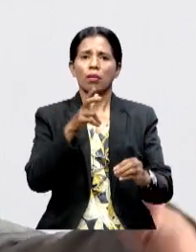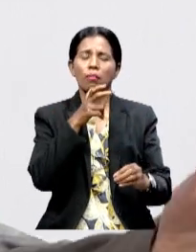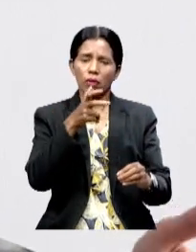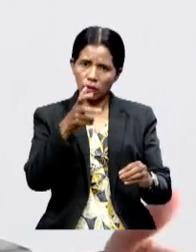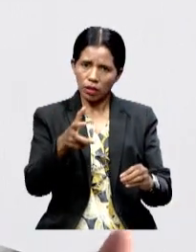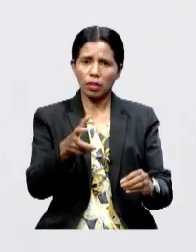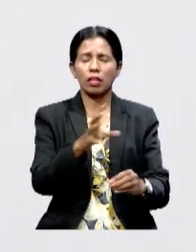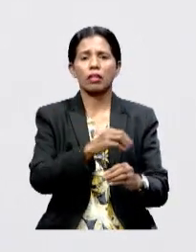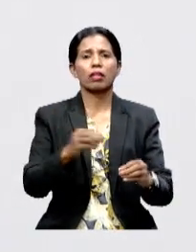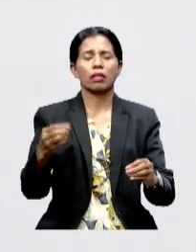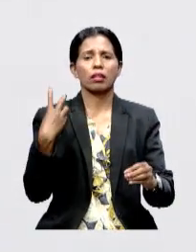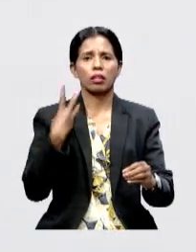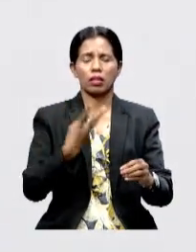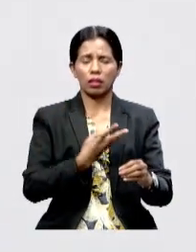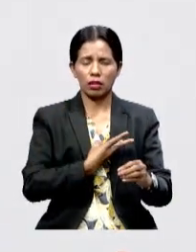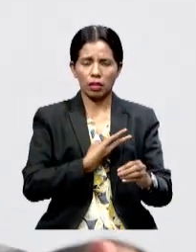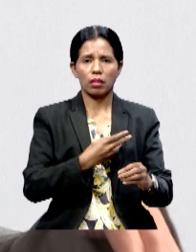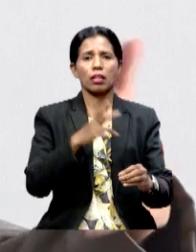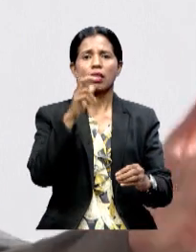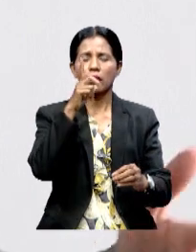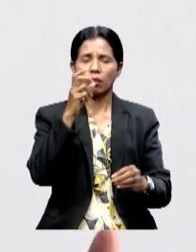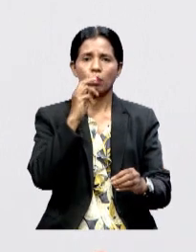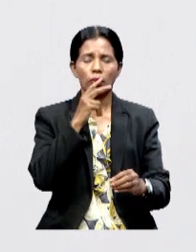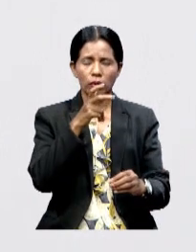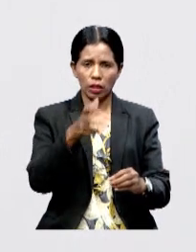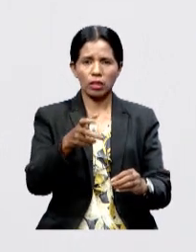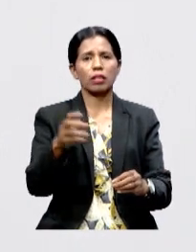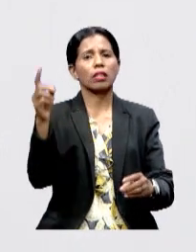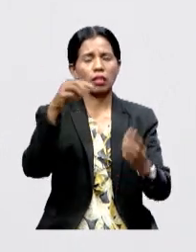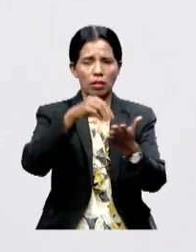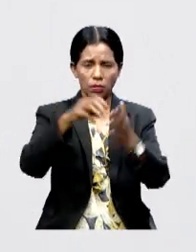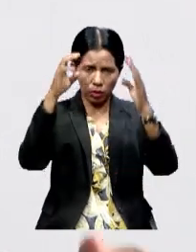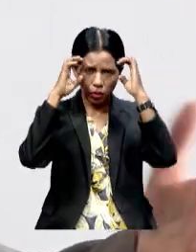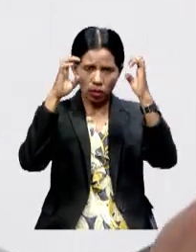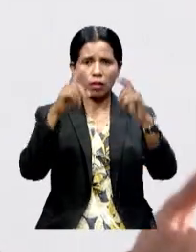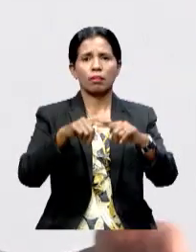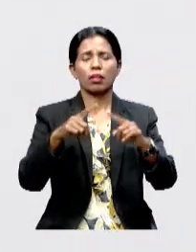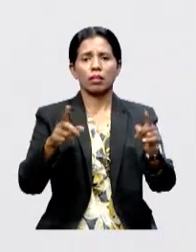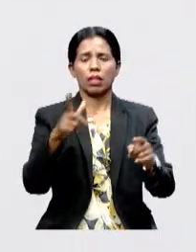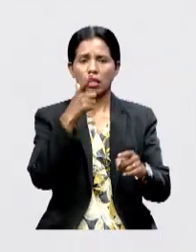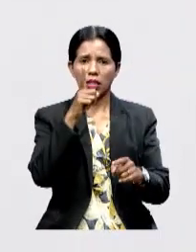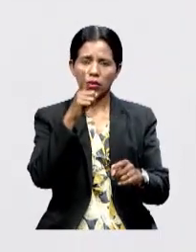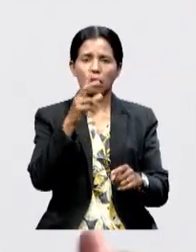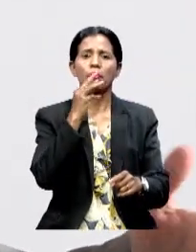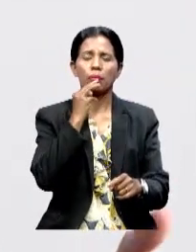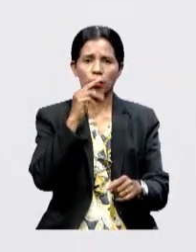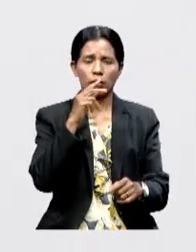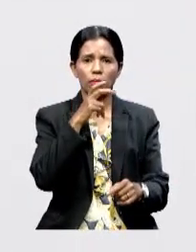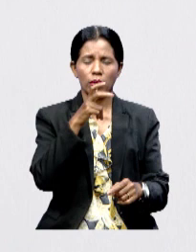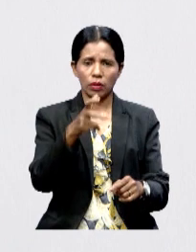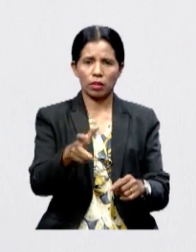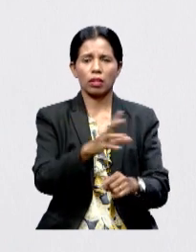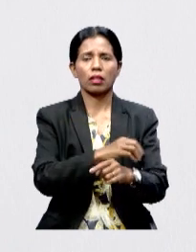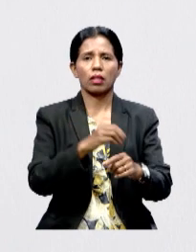não só a língua portuguesa na educação, mas em todas as ramificações em que a língua portuguesa e a literacia em